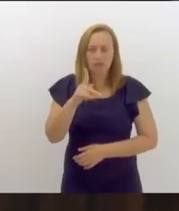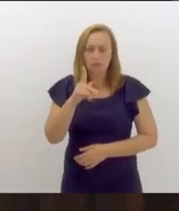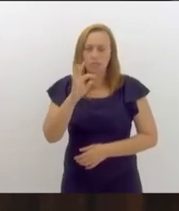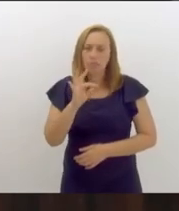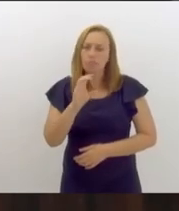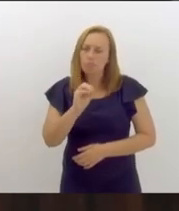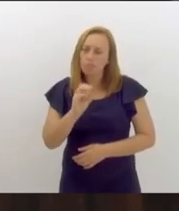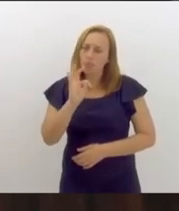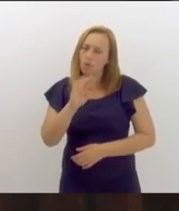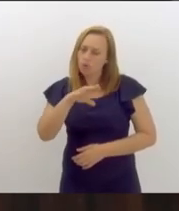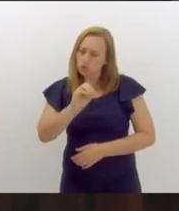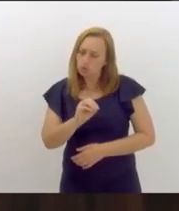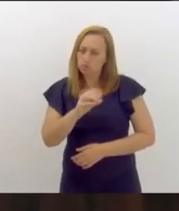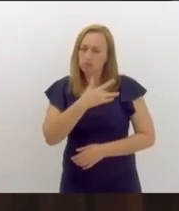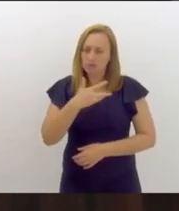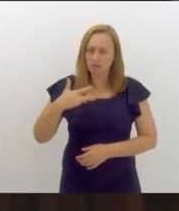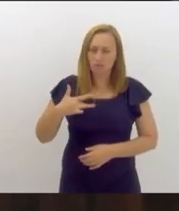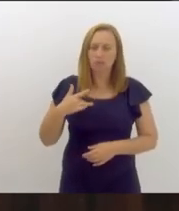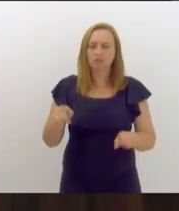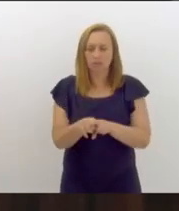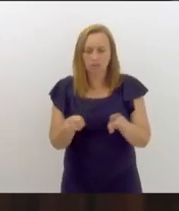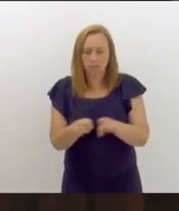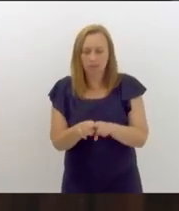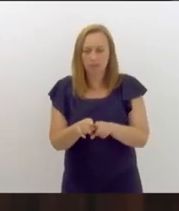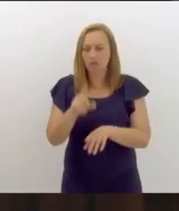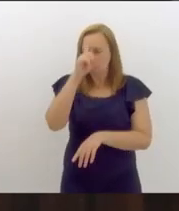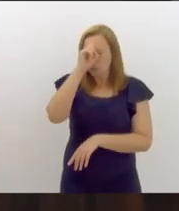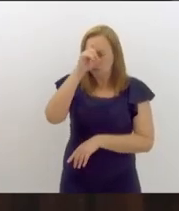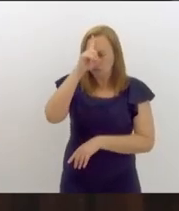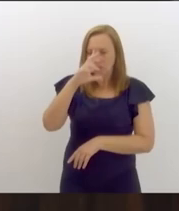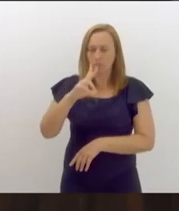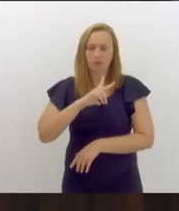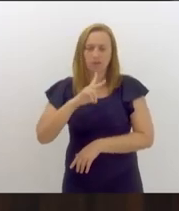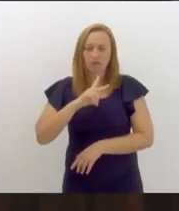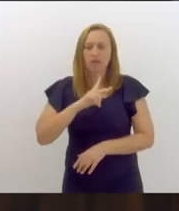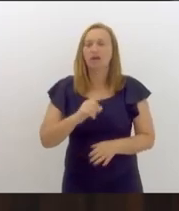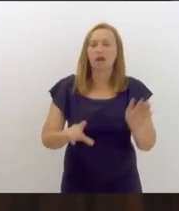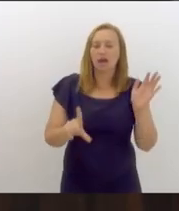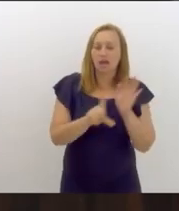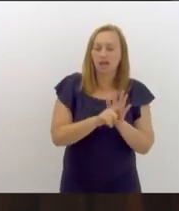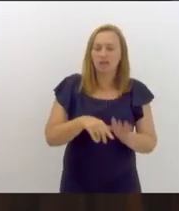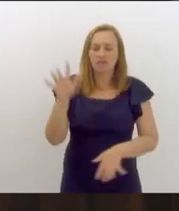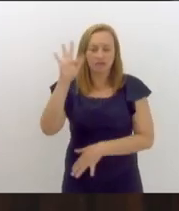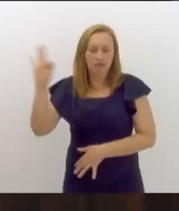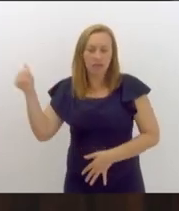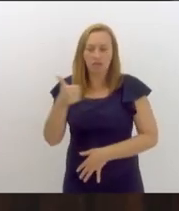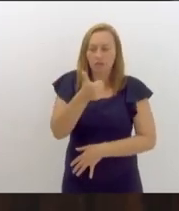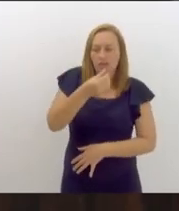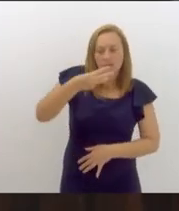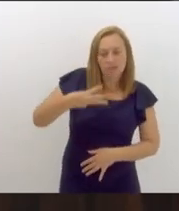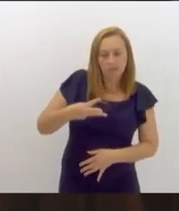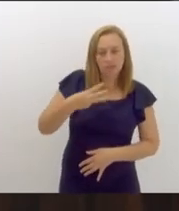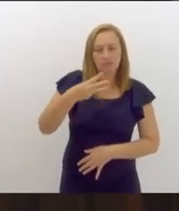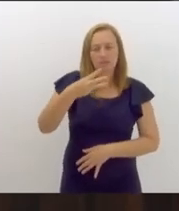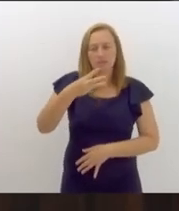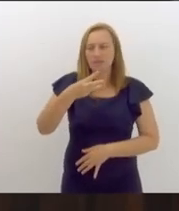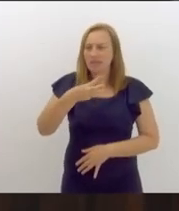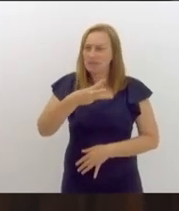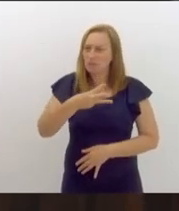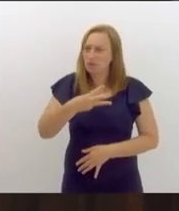e particular no âmbito do Estado do Rio de Janeiro a divulgar a lei federal 13 301 de 2016 que é seguro direito